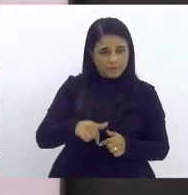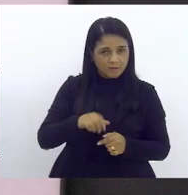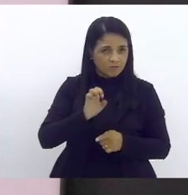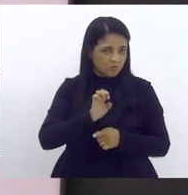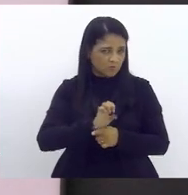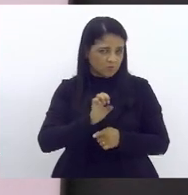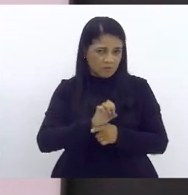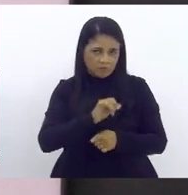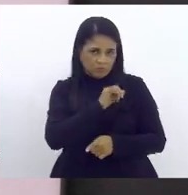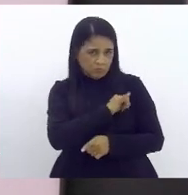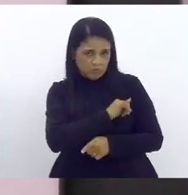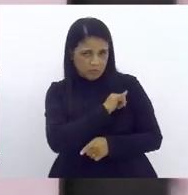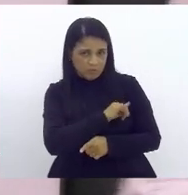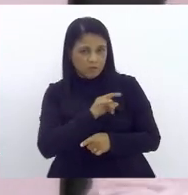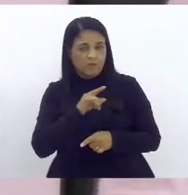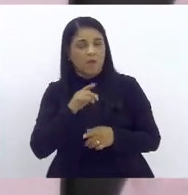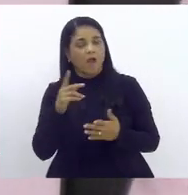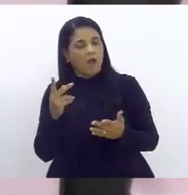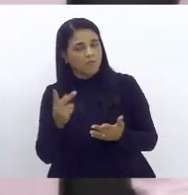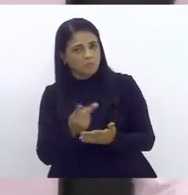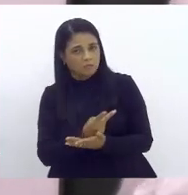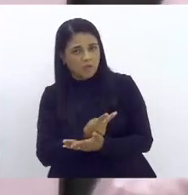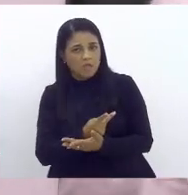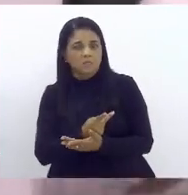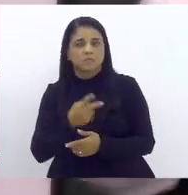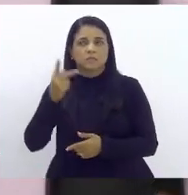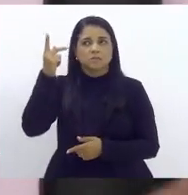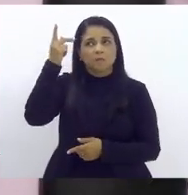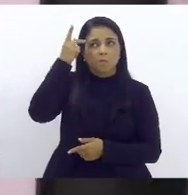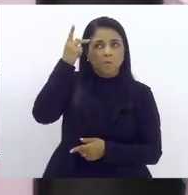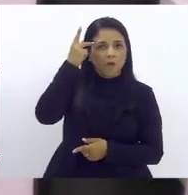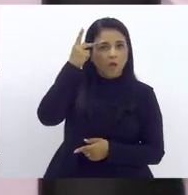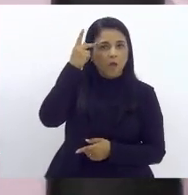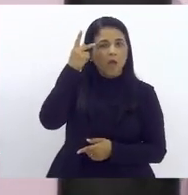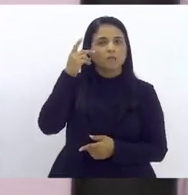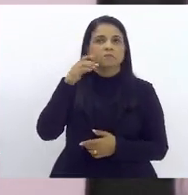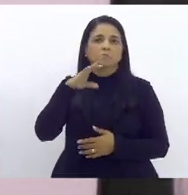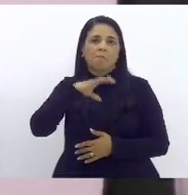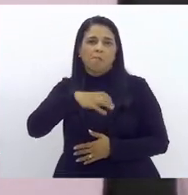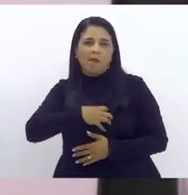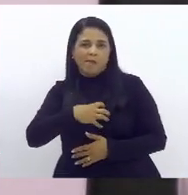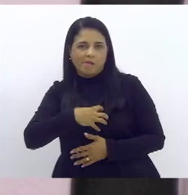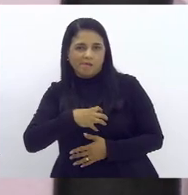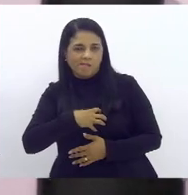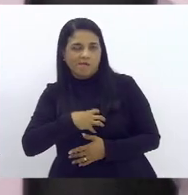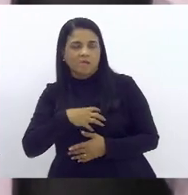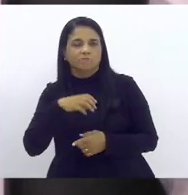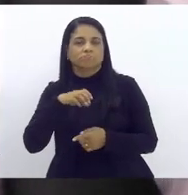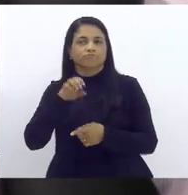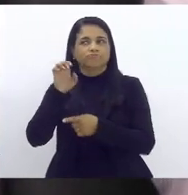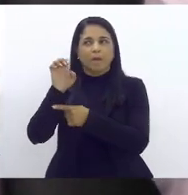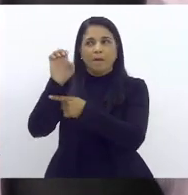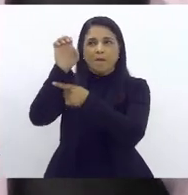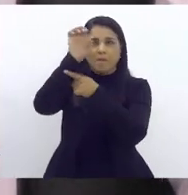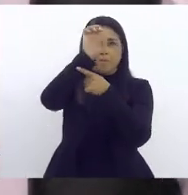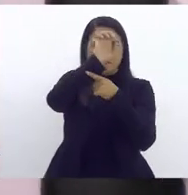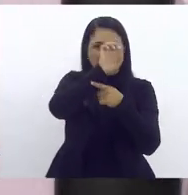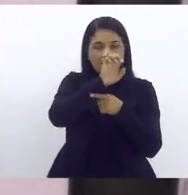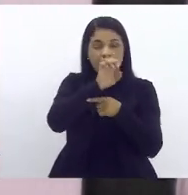do Rio de Janeiro, isso também acontece em São Paulo, acontece na Bahia. E essa